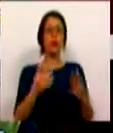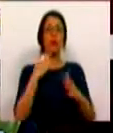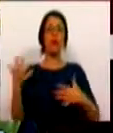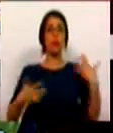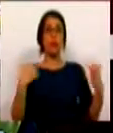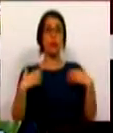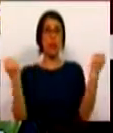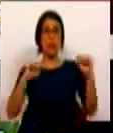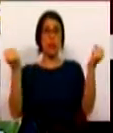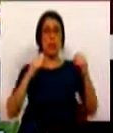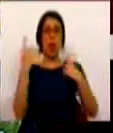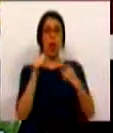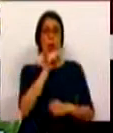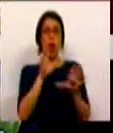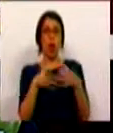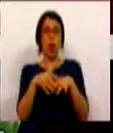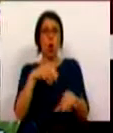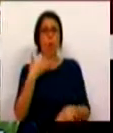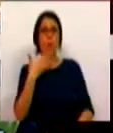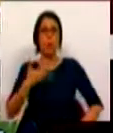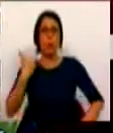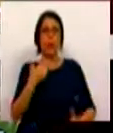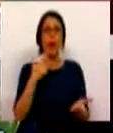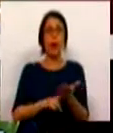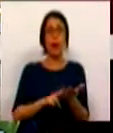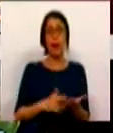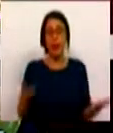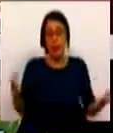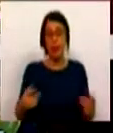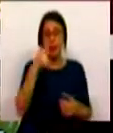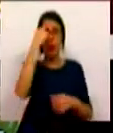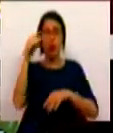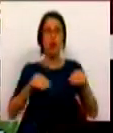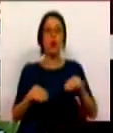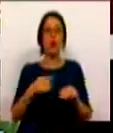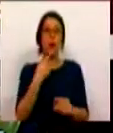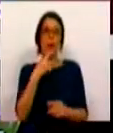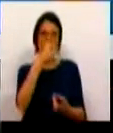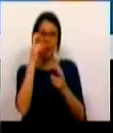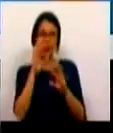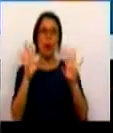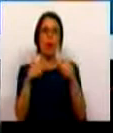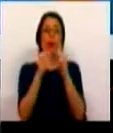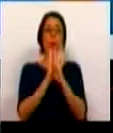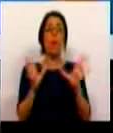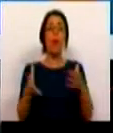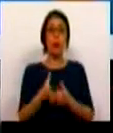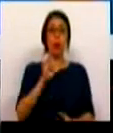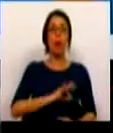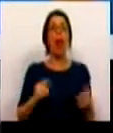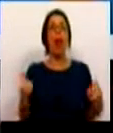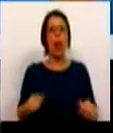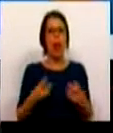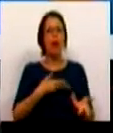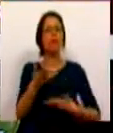exaltação e do nervamento de algumas bancadas que tentam ocultar, de facto, a realidade, jogando o jogo da percepção. Com todos os grupos profissionais existem